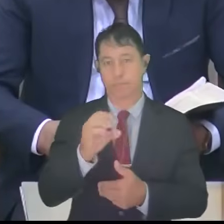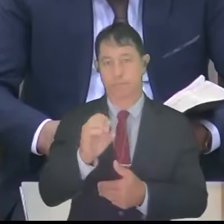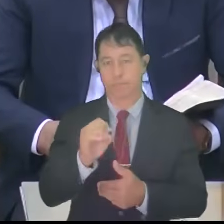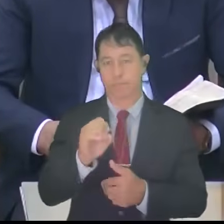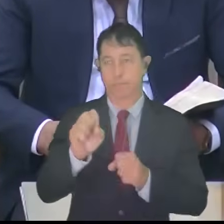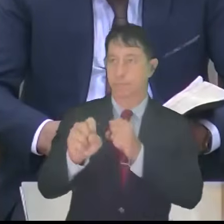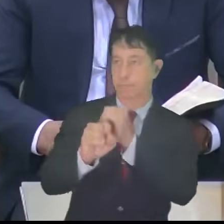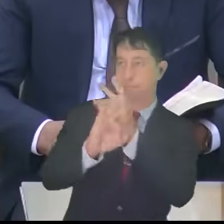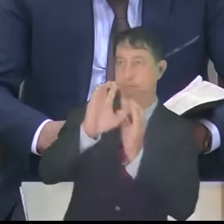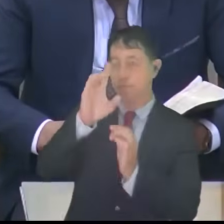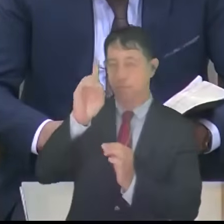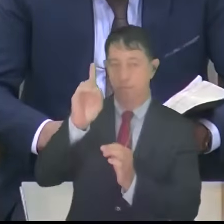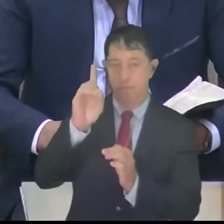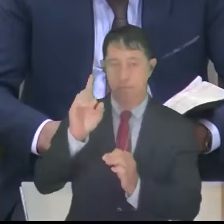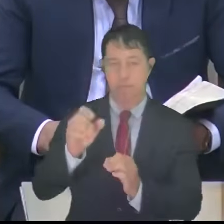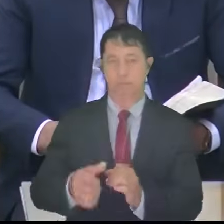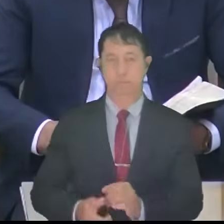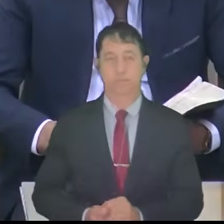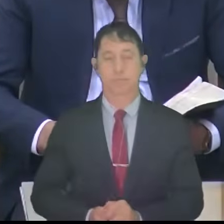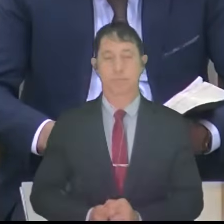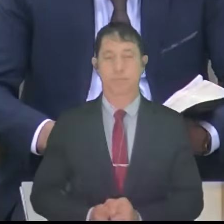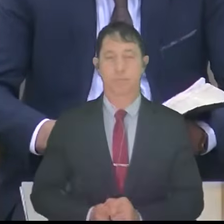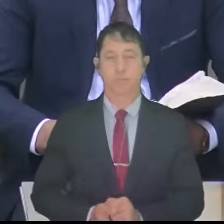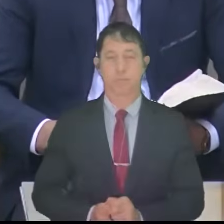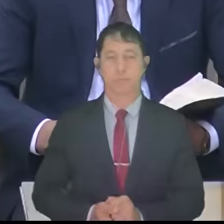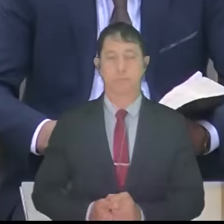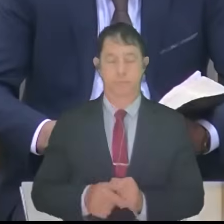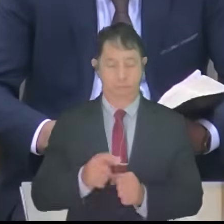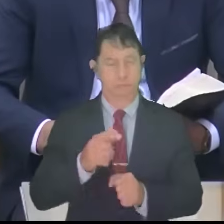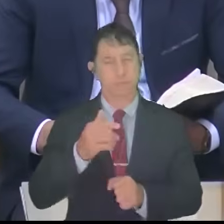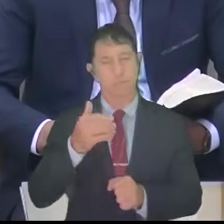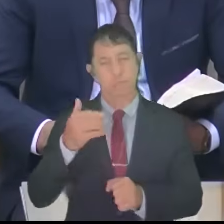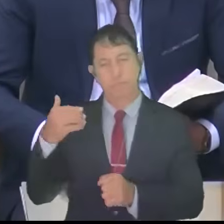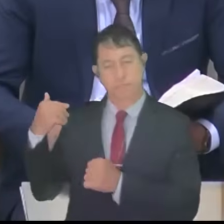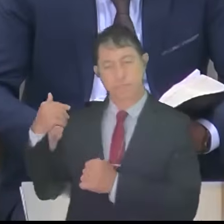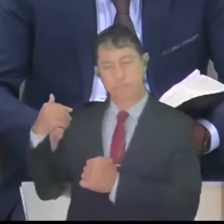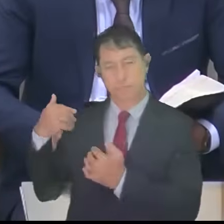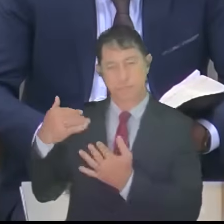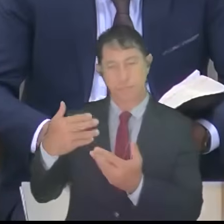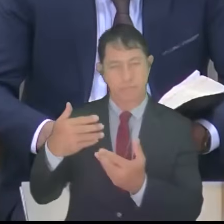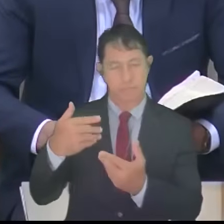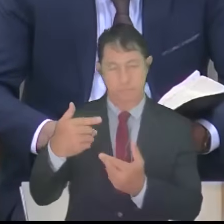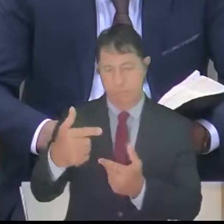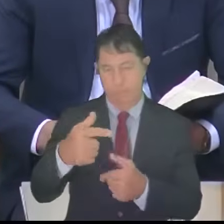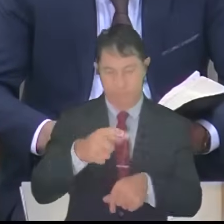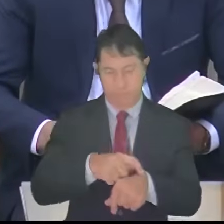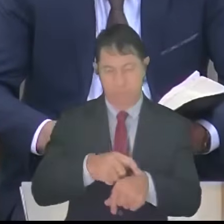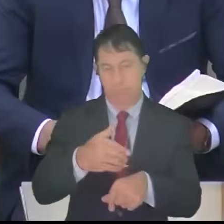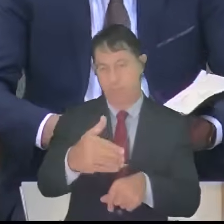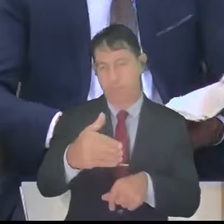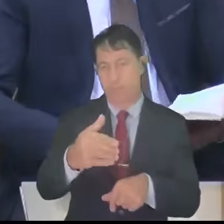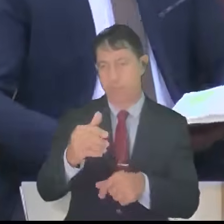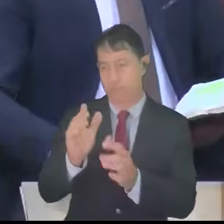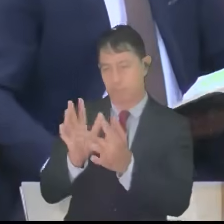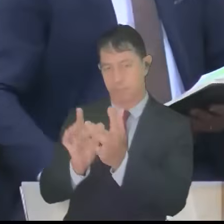Glória a Deus. Naquele tempo, respondendo Jesus,